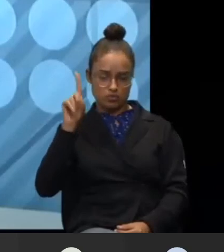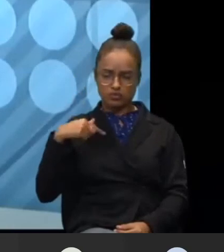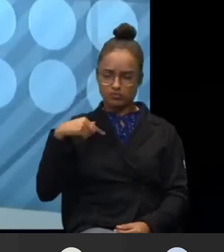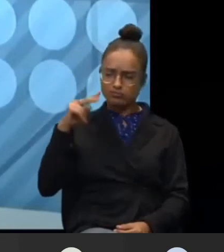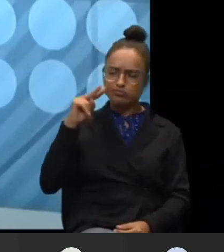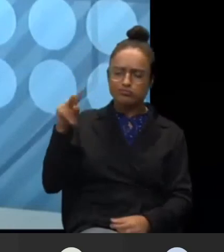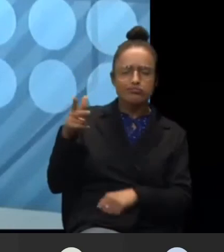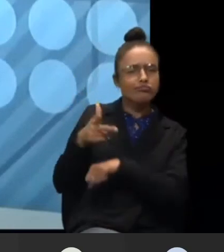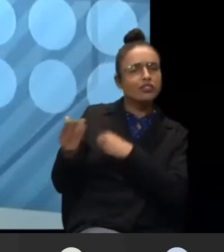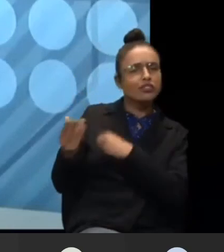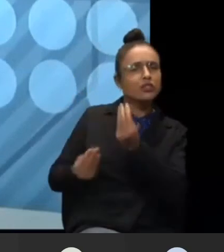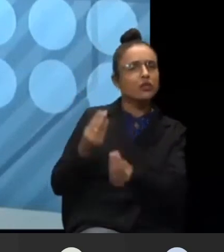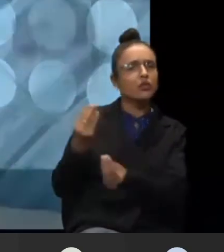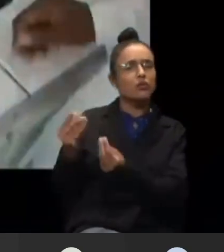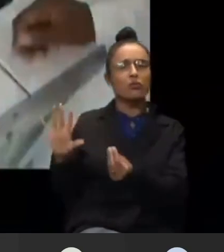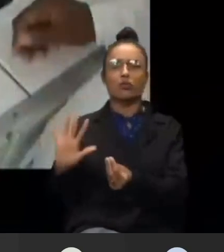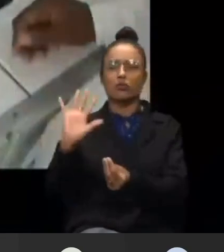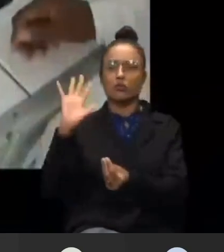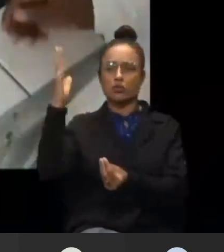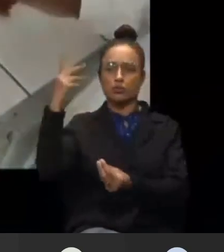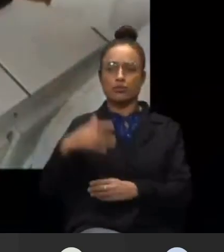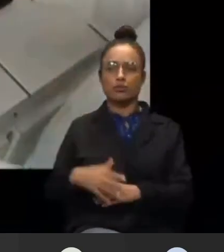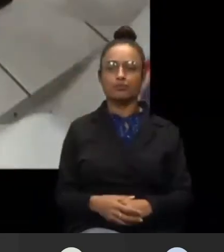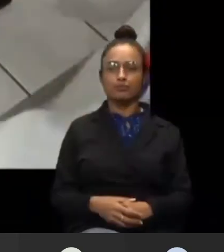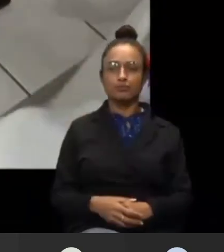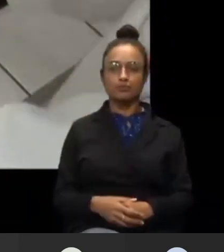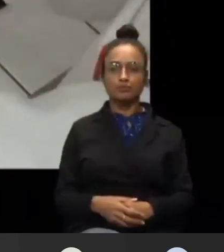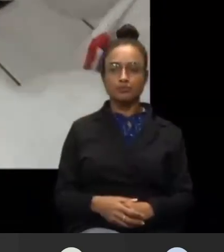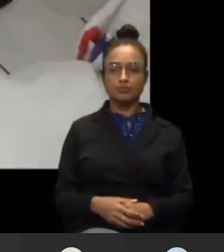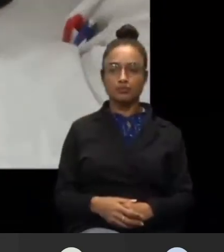vídeo demonstrando como ocorrerá essa etapa.